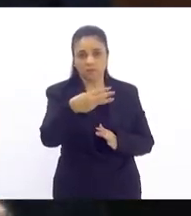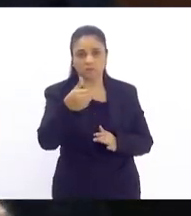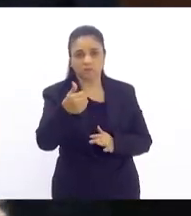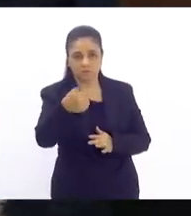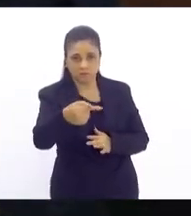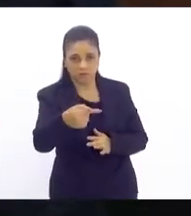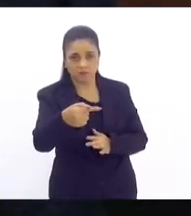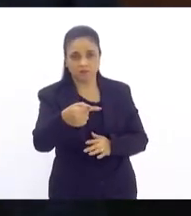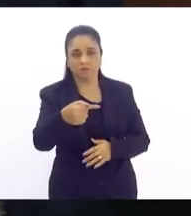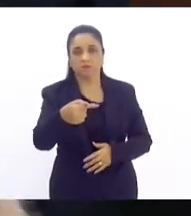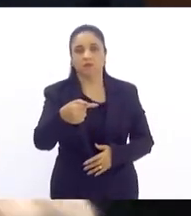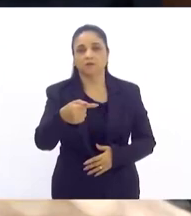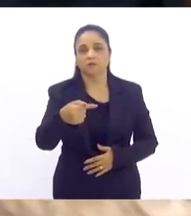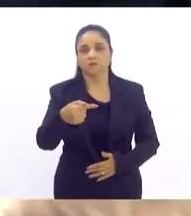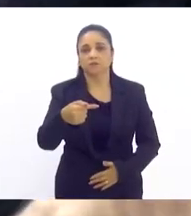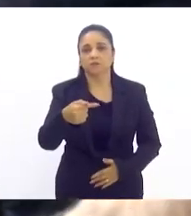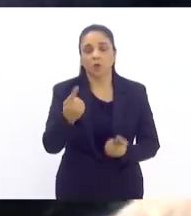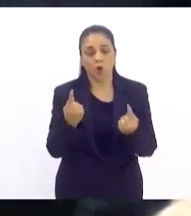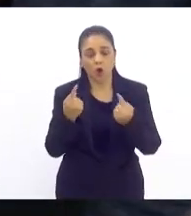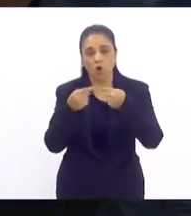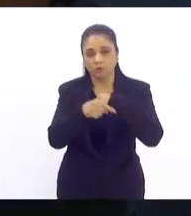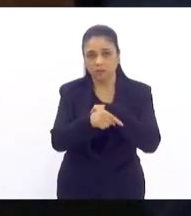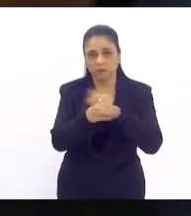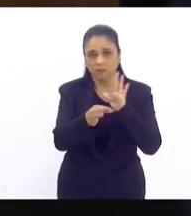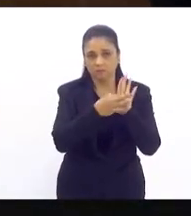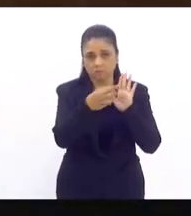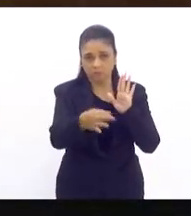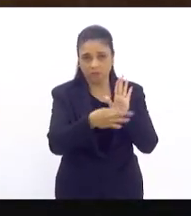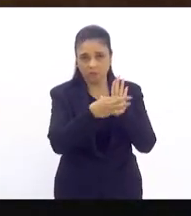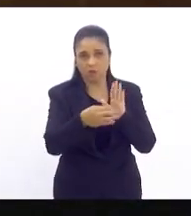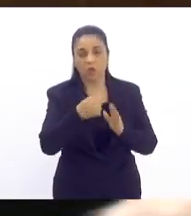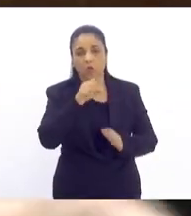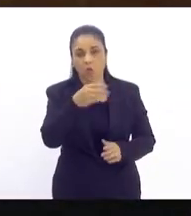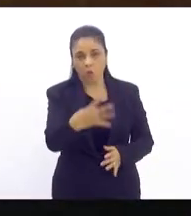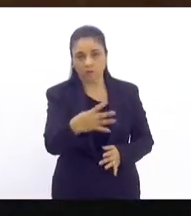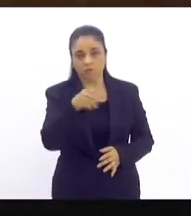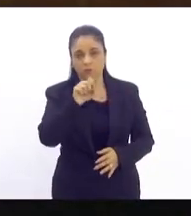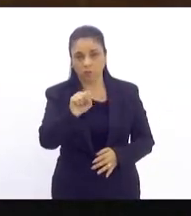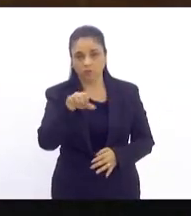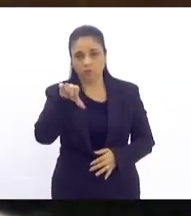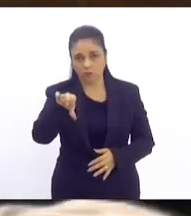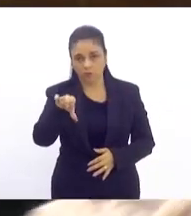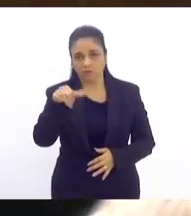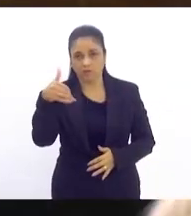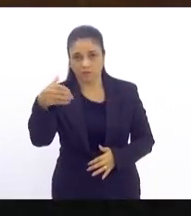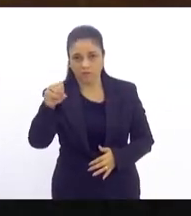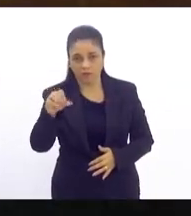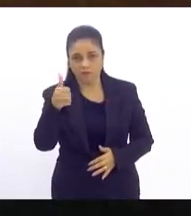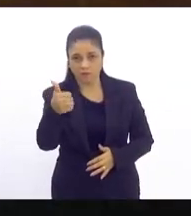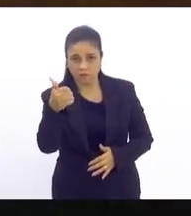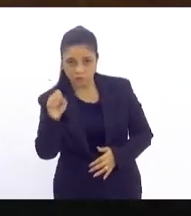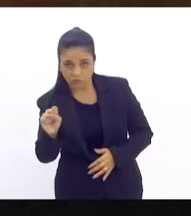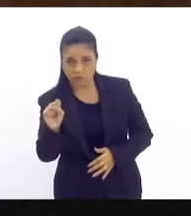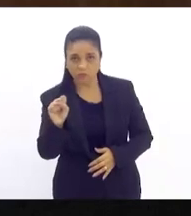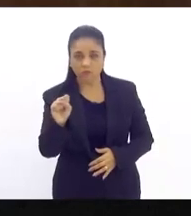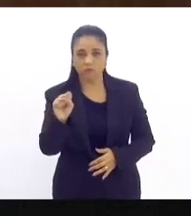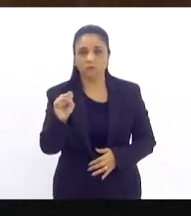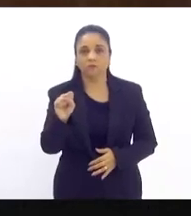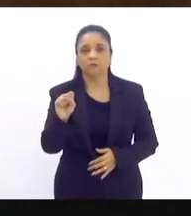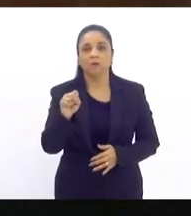17 contrário as emendas 4 8 9 10 e 18